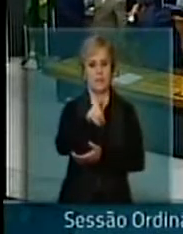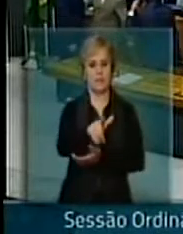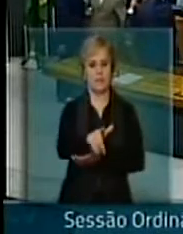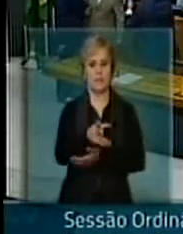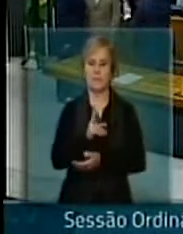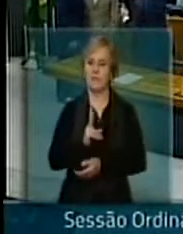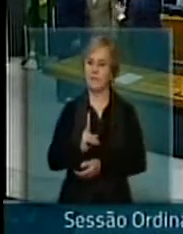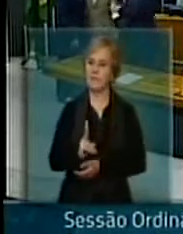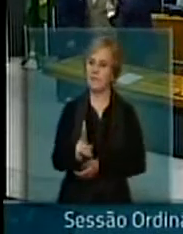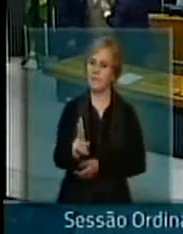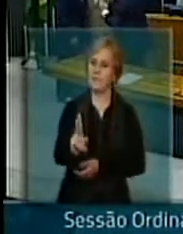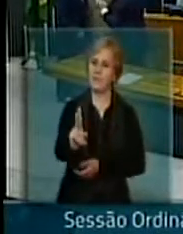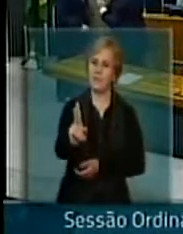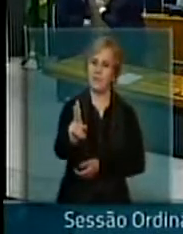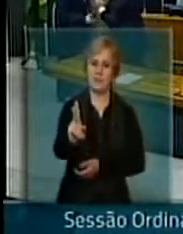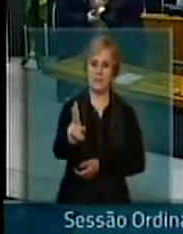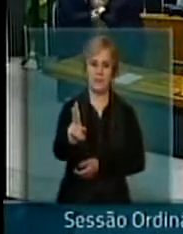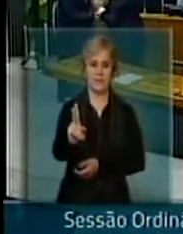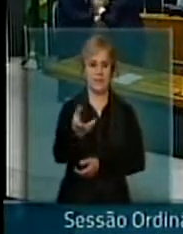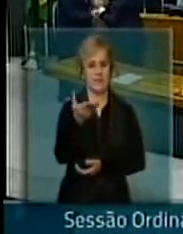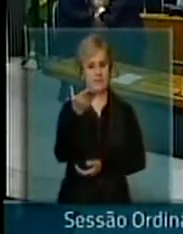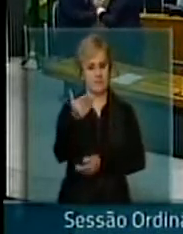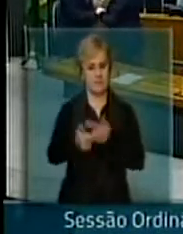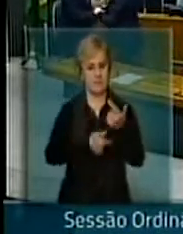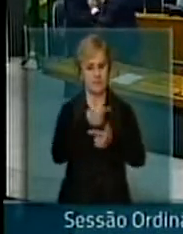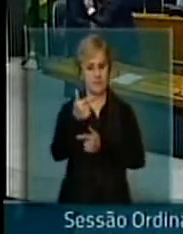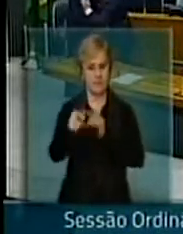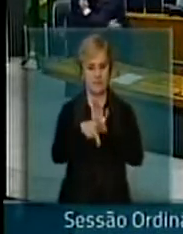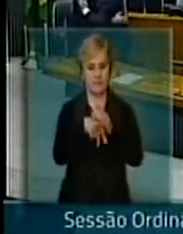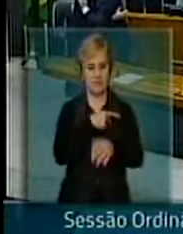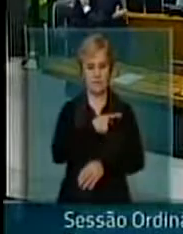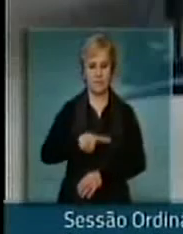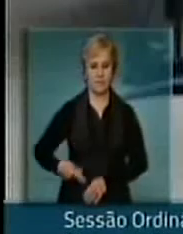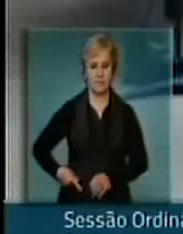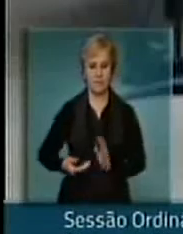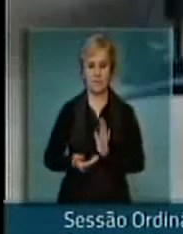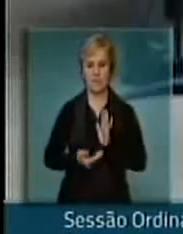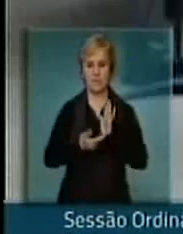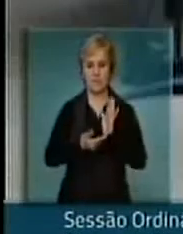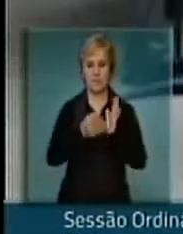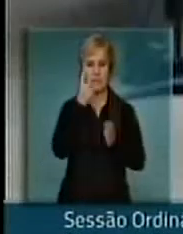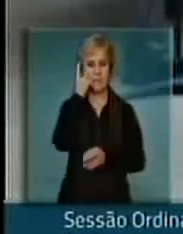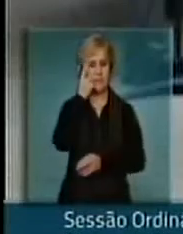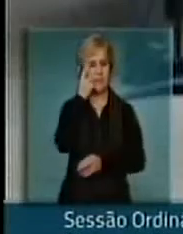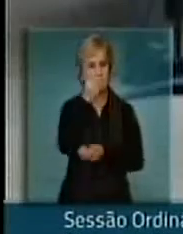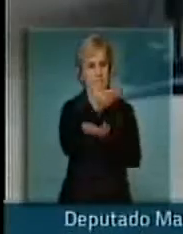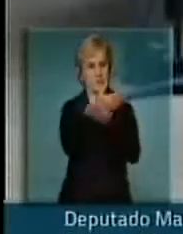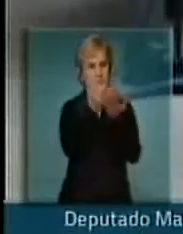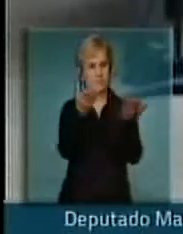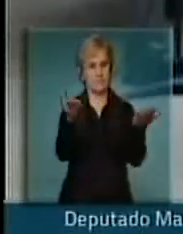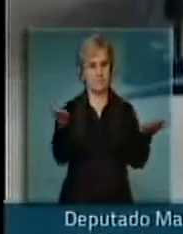sempre, no exercício da presidência dessa casa, senhoras e senhores deputados.